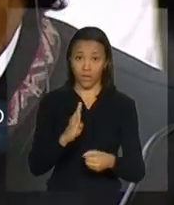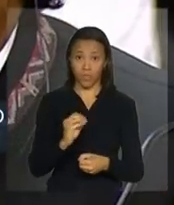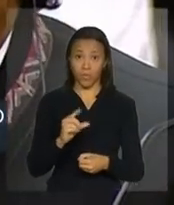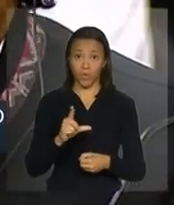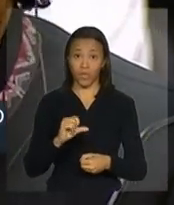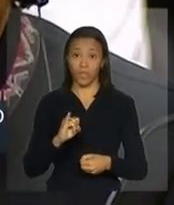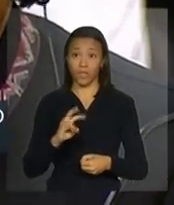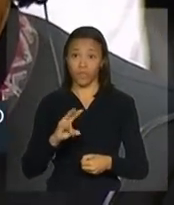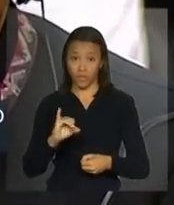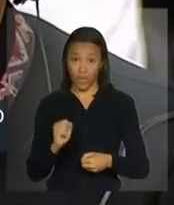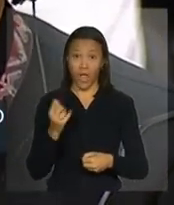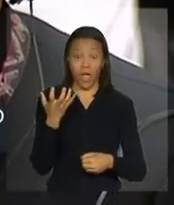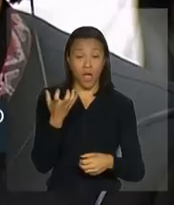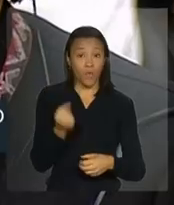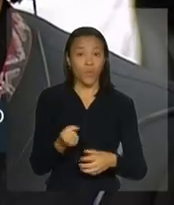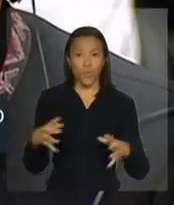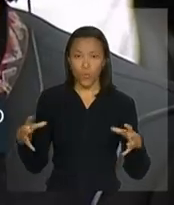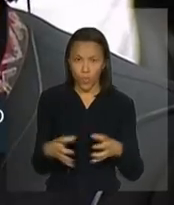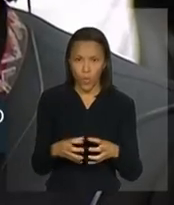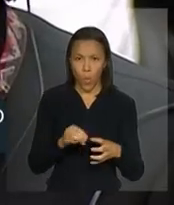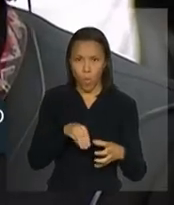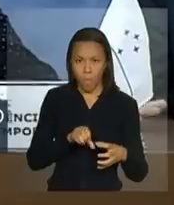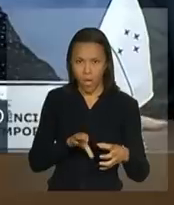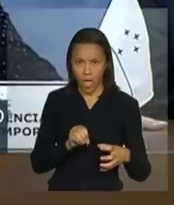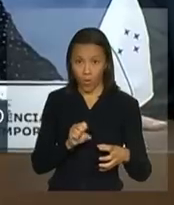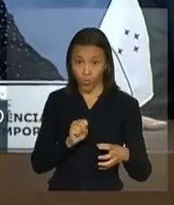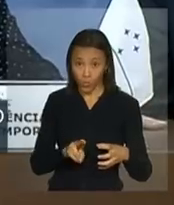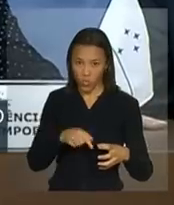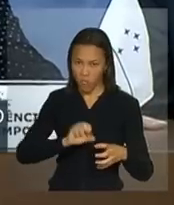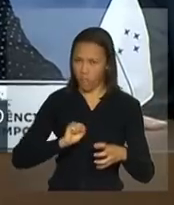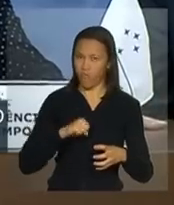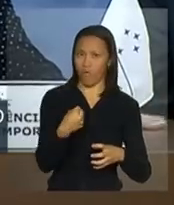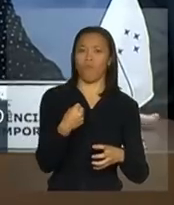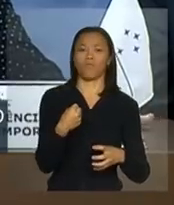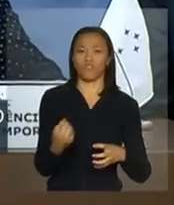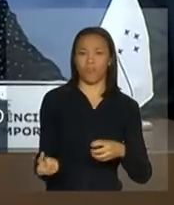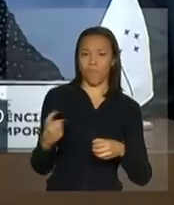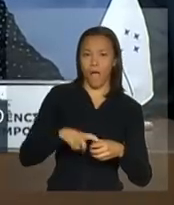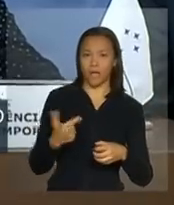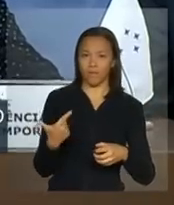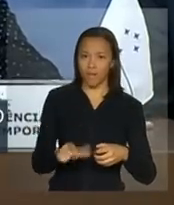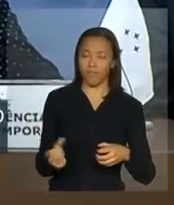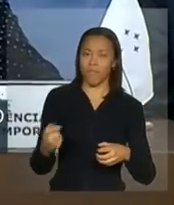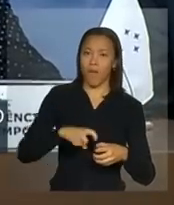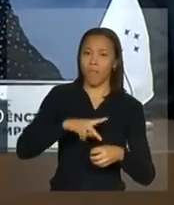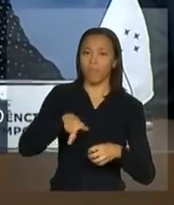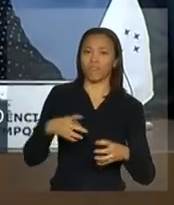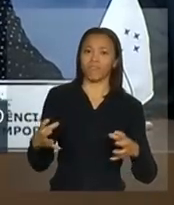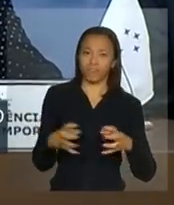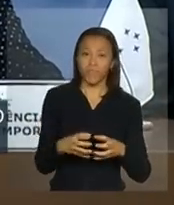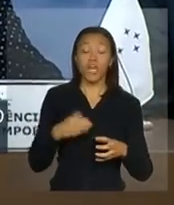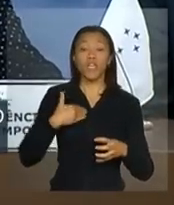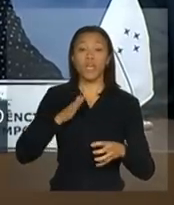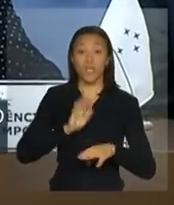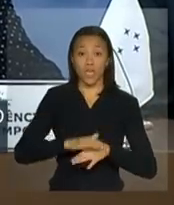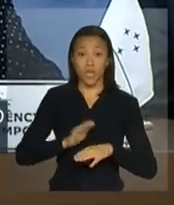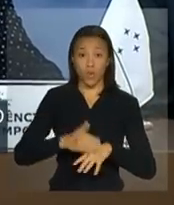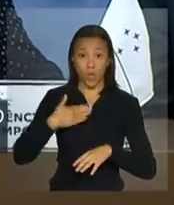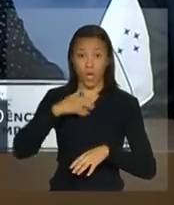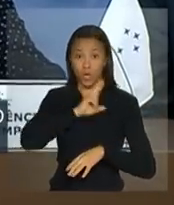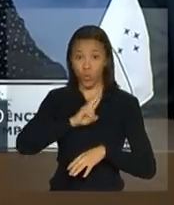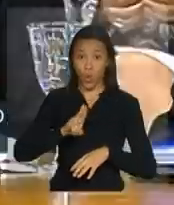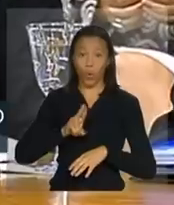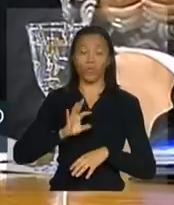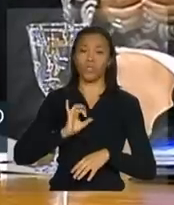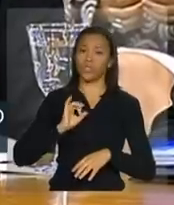o Mercosul muito mais forte. Eu queria, em nome de todos os países,